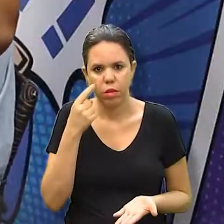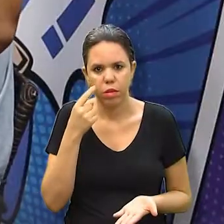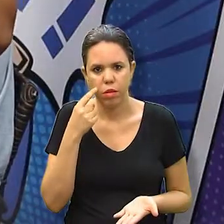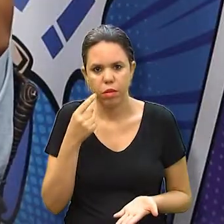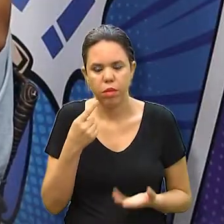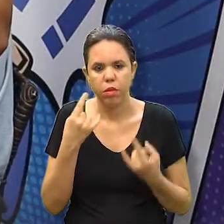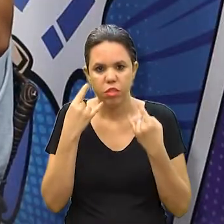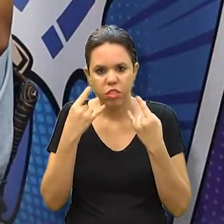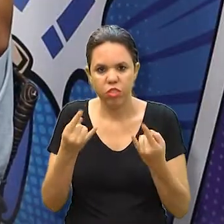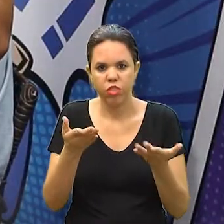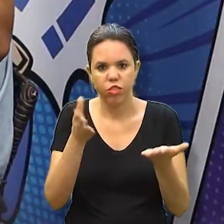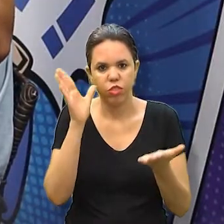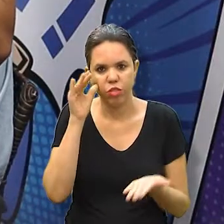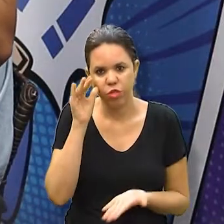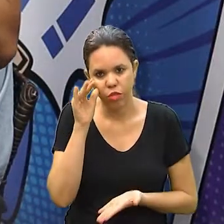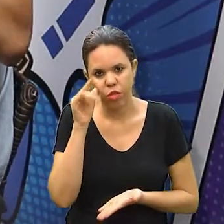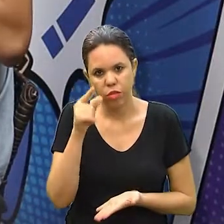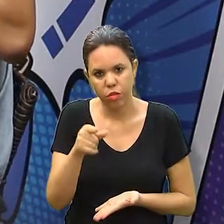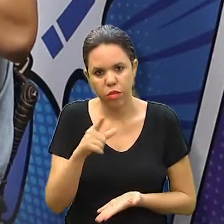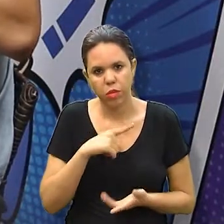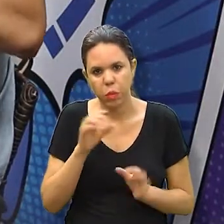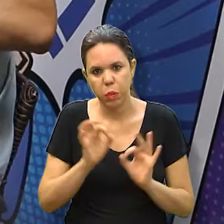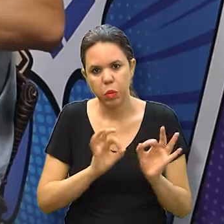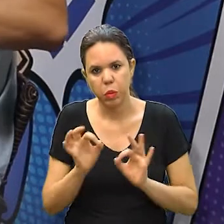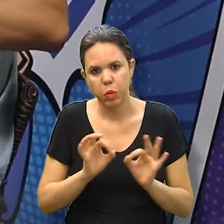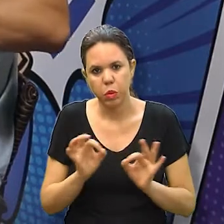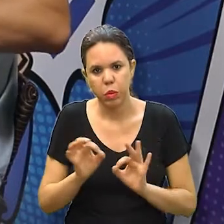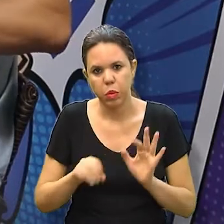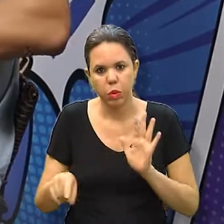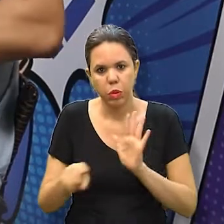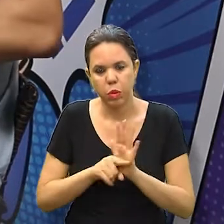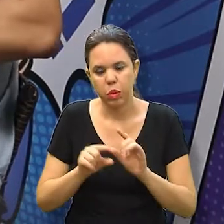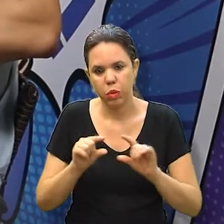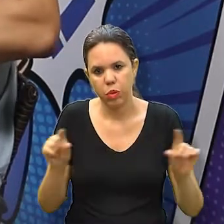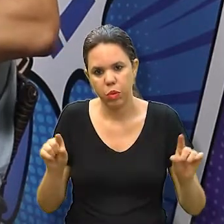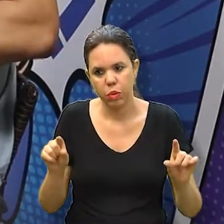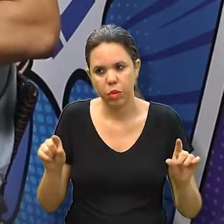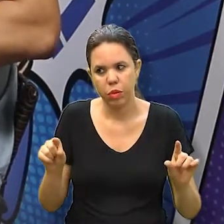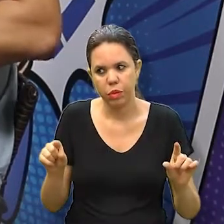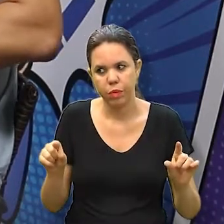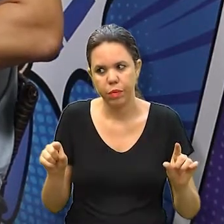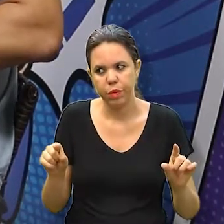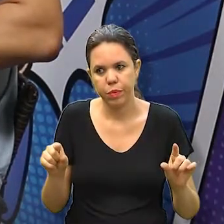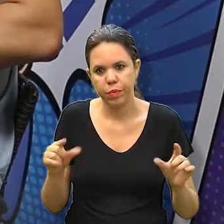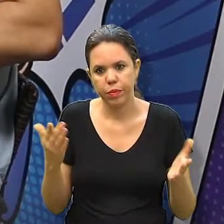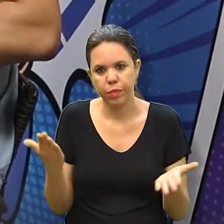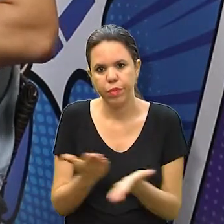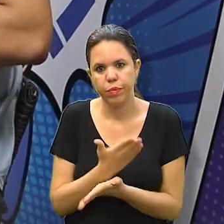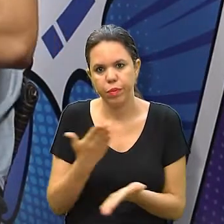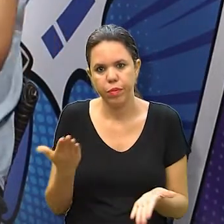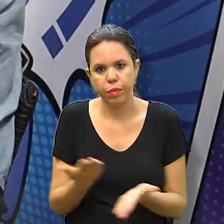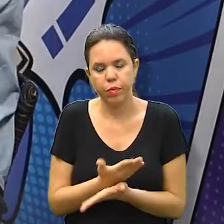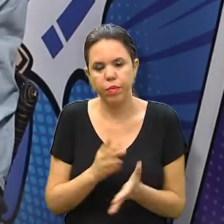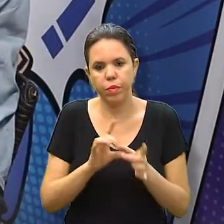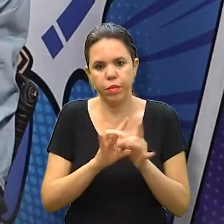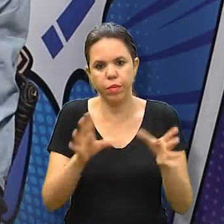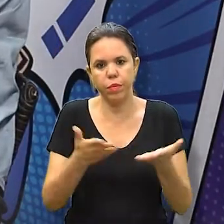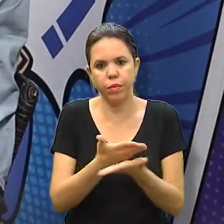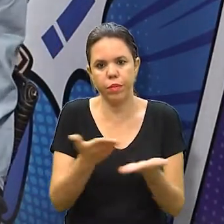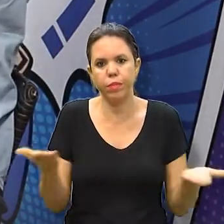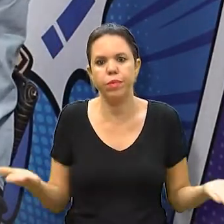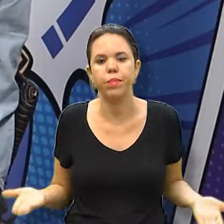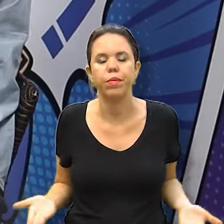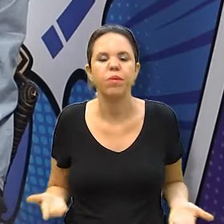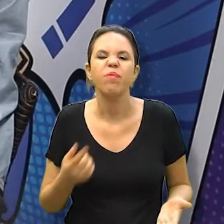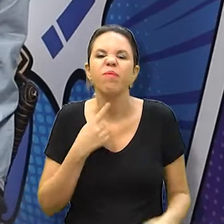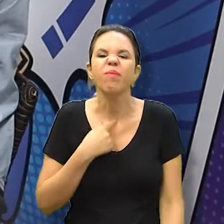para instigar você aí de casa, ele preparou aqui um parágrafo. Separou ali um parágrafo do livro, né, para deixarem vocês